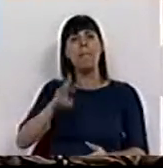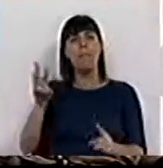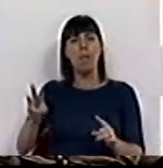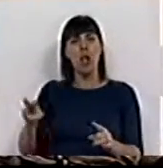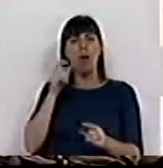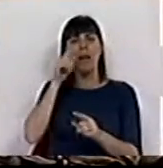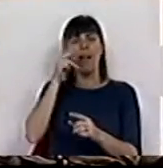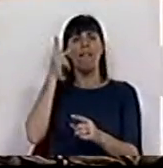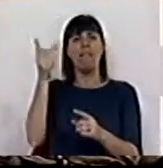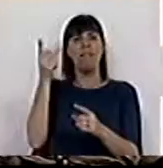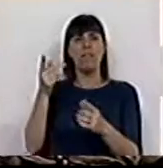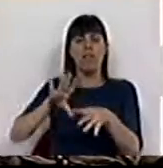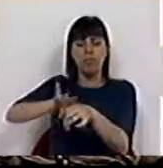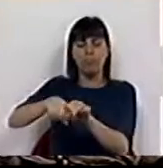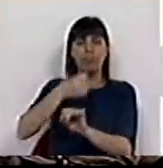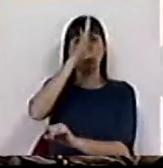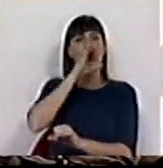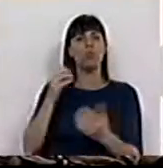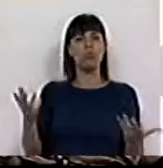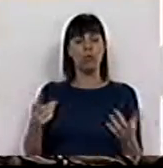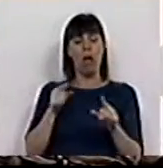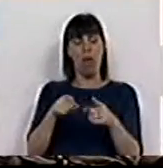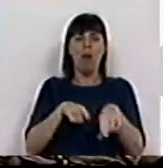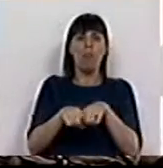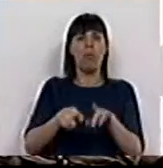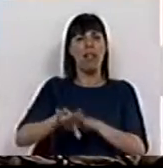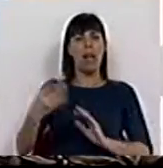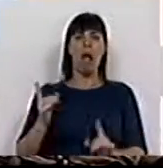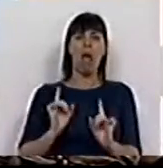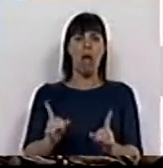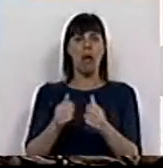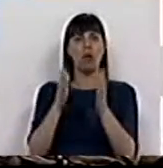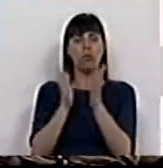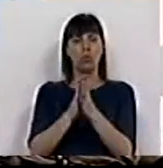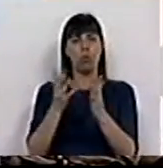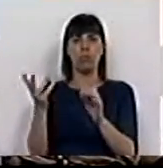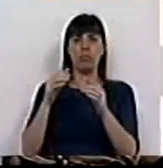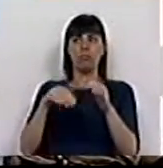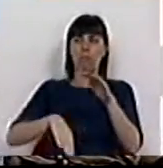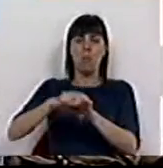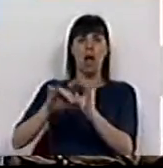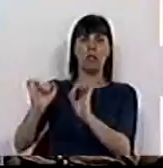milhões para quem vive do zelo destruidor do Estado. Eis a política da direita em todo o seu esplendor.